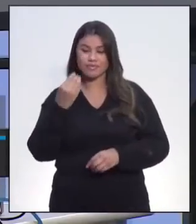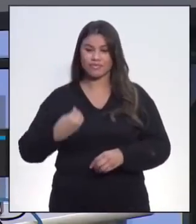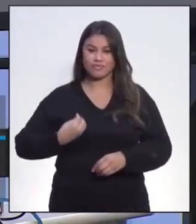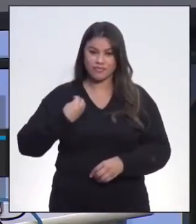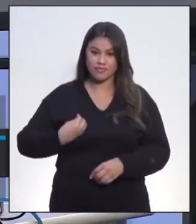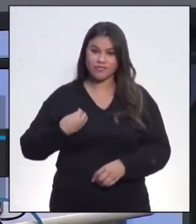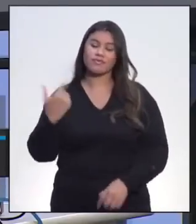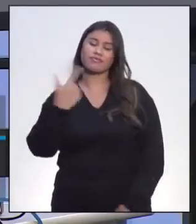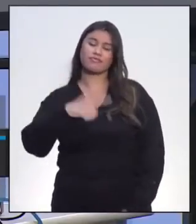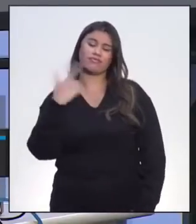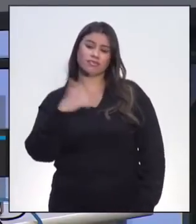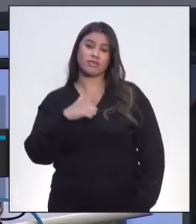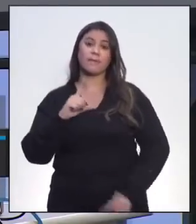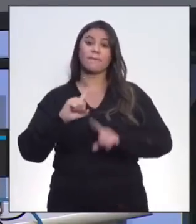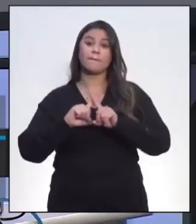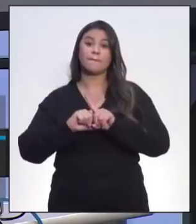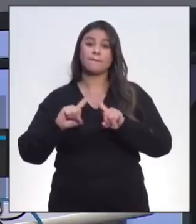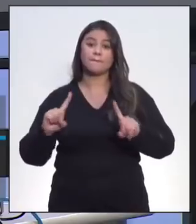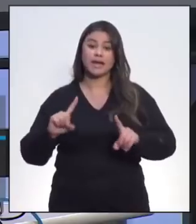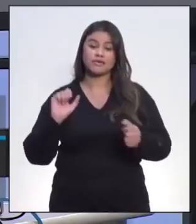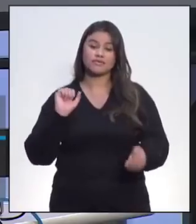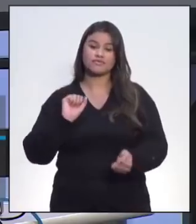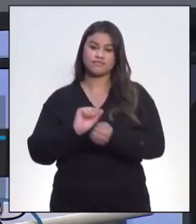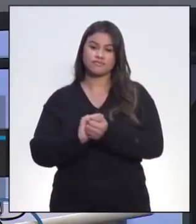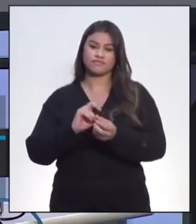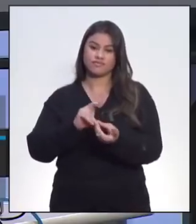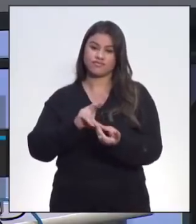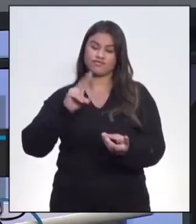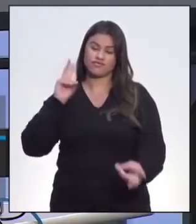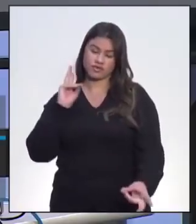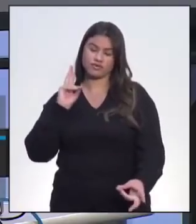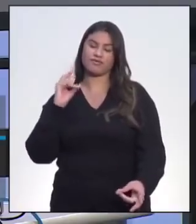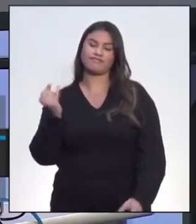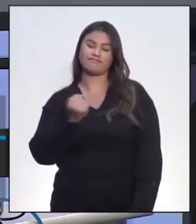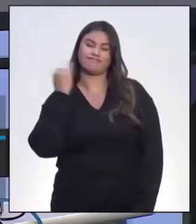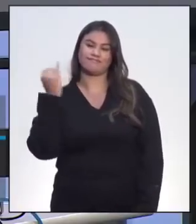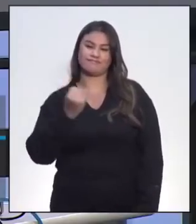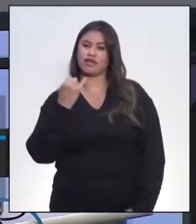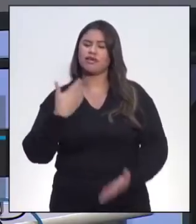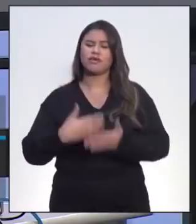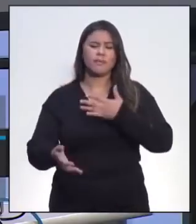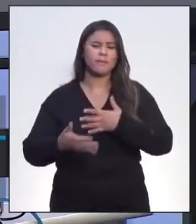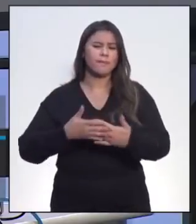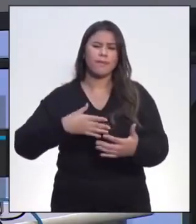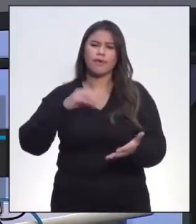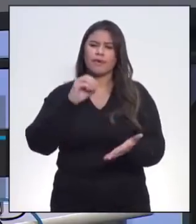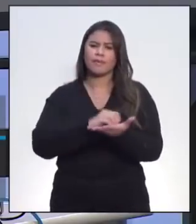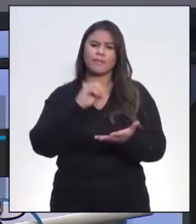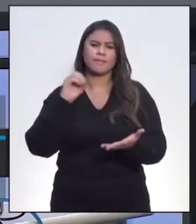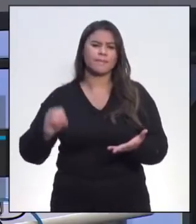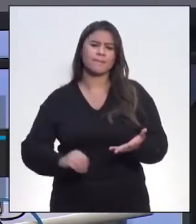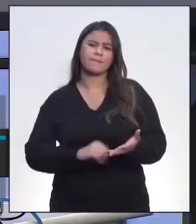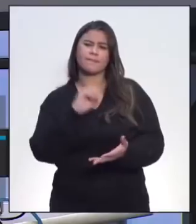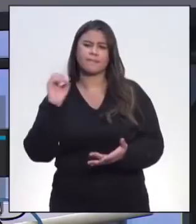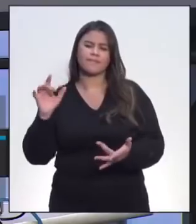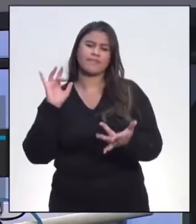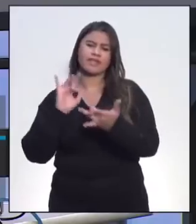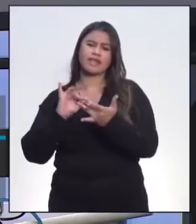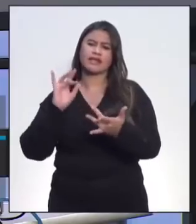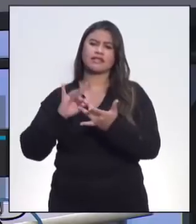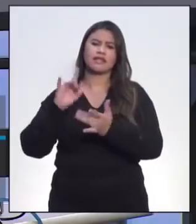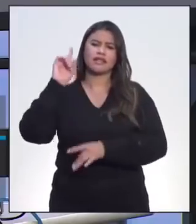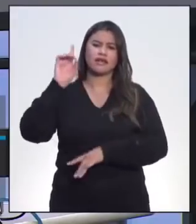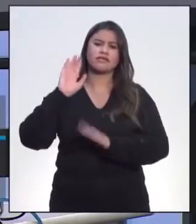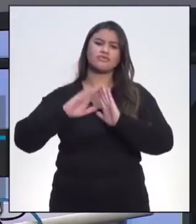virtual de cada um de vocês. É extremamente importante, seja ela aqui no Centro de Mídias, seja ela através de contato com a sua escola,